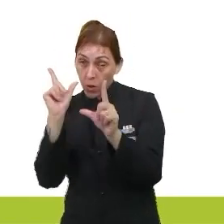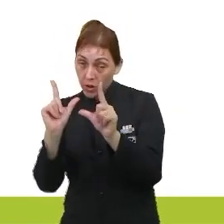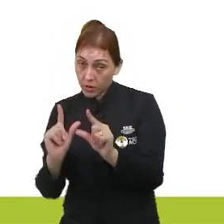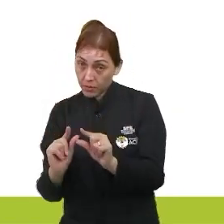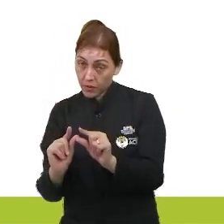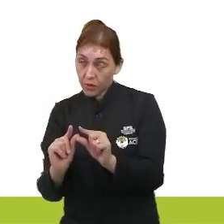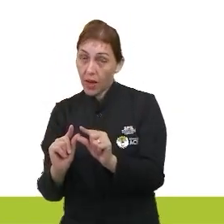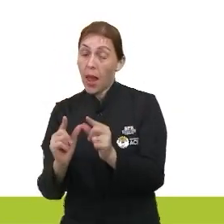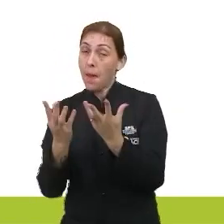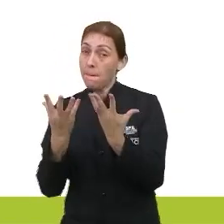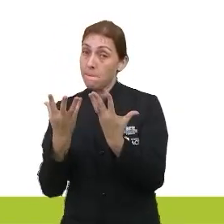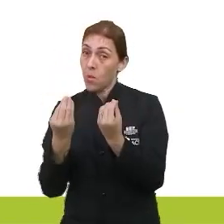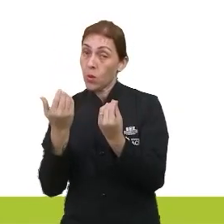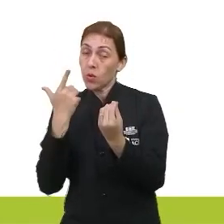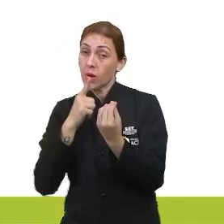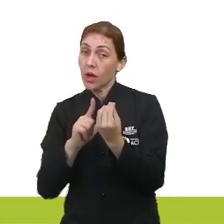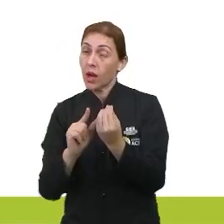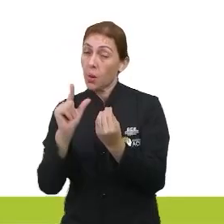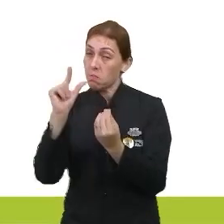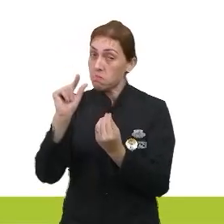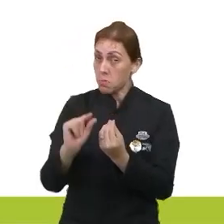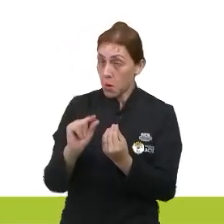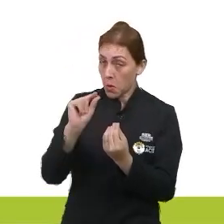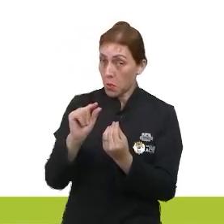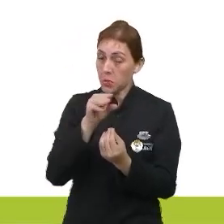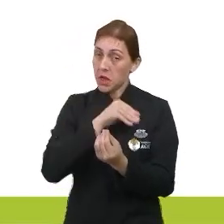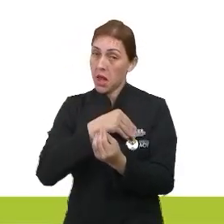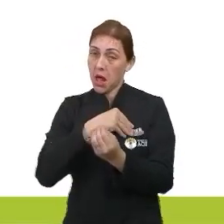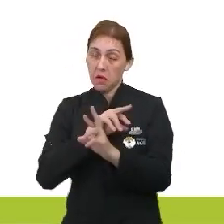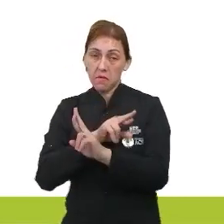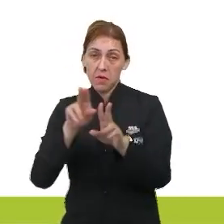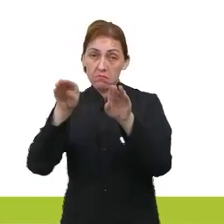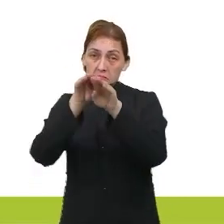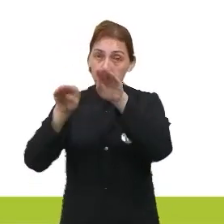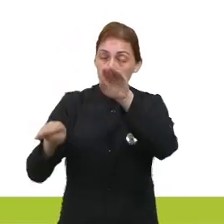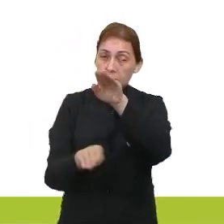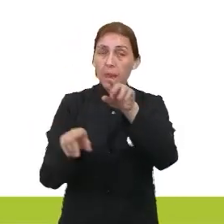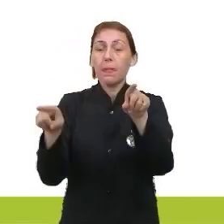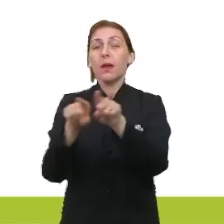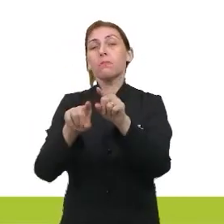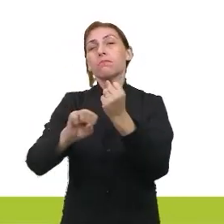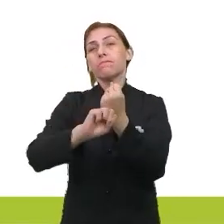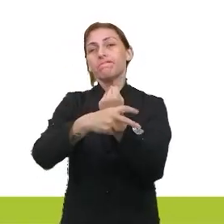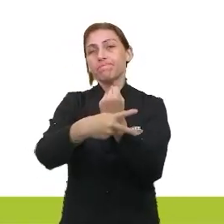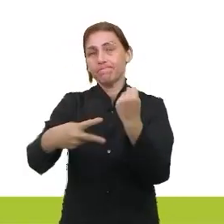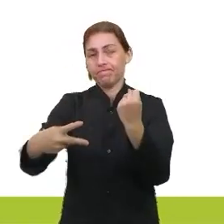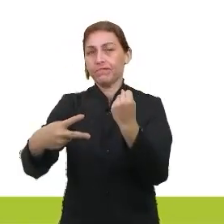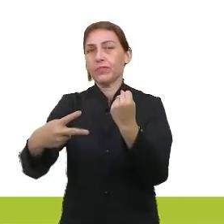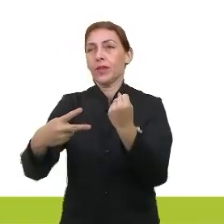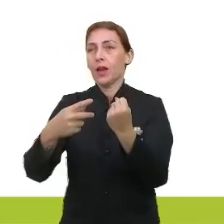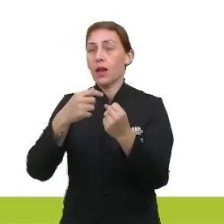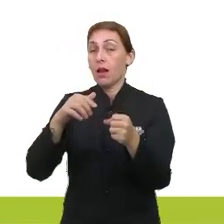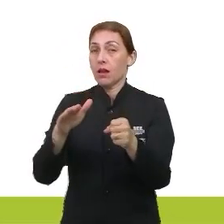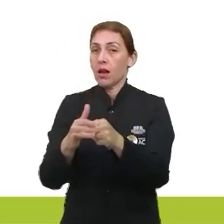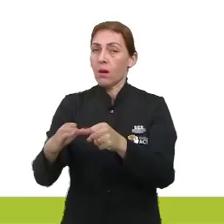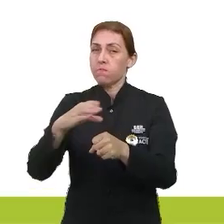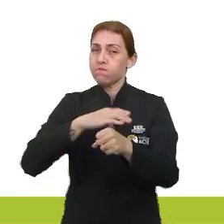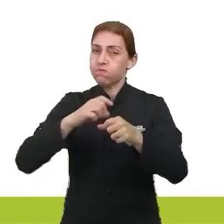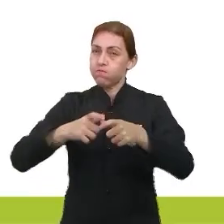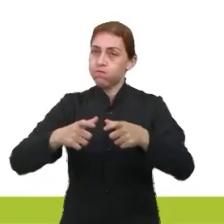muito e muitos ganhando pouco. E temos também consequências ecológicas, superlotação das